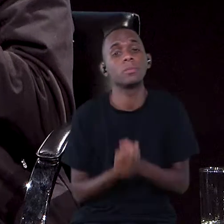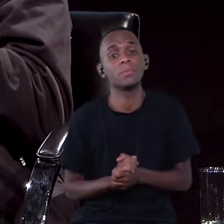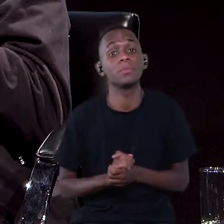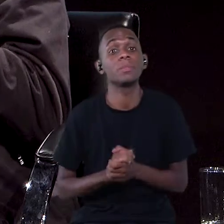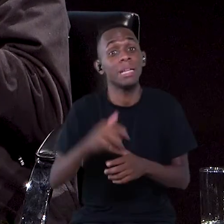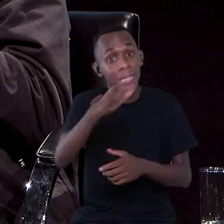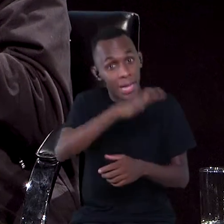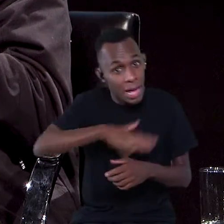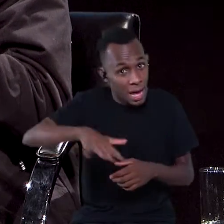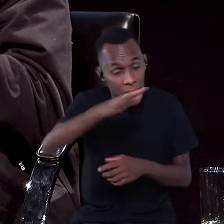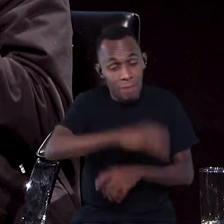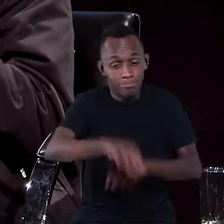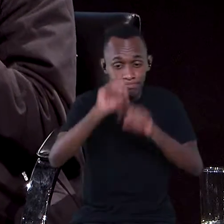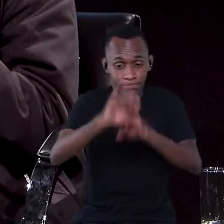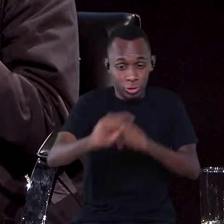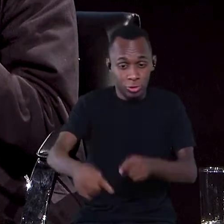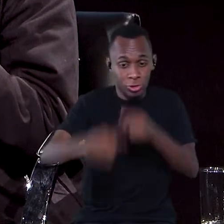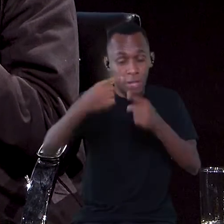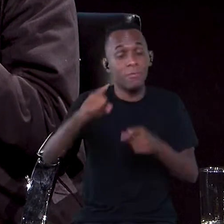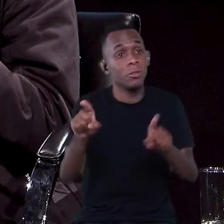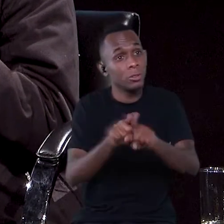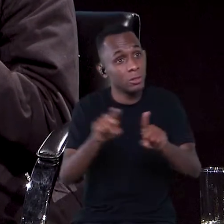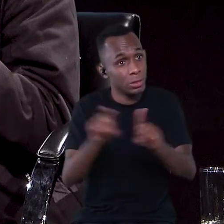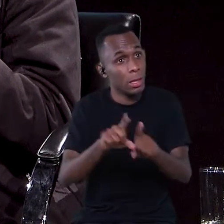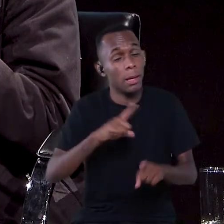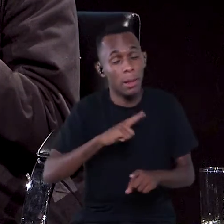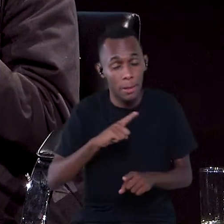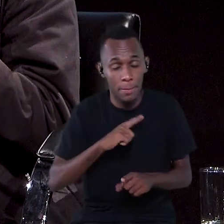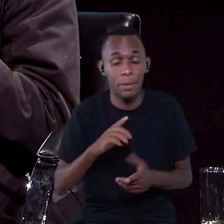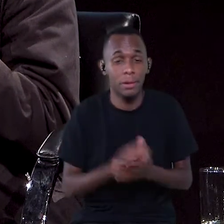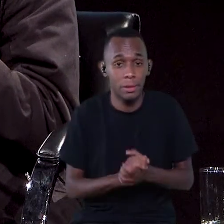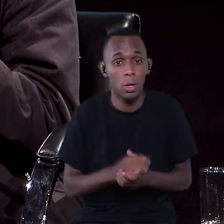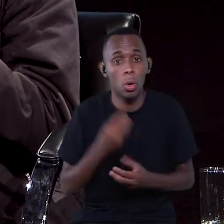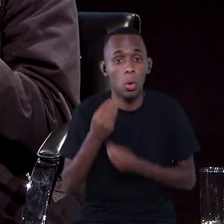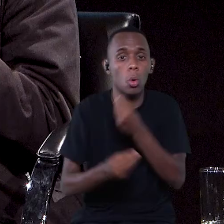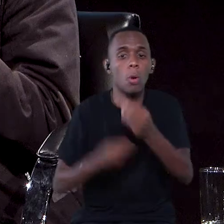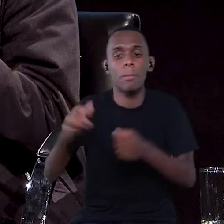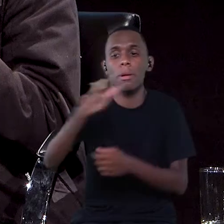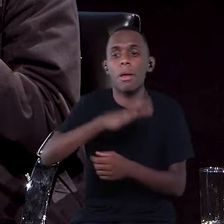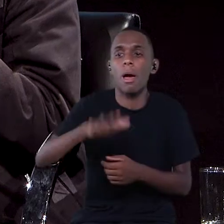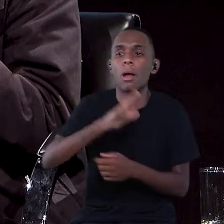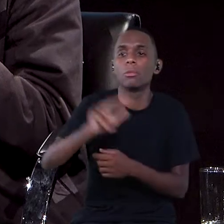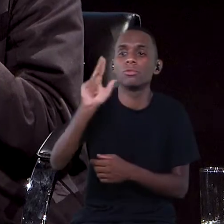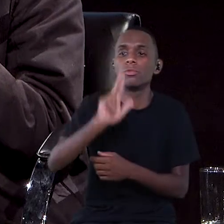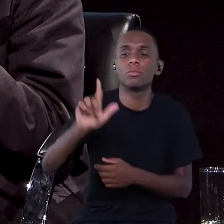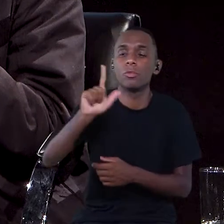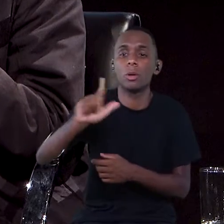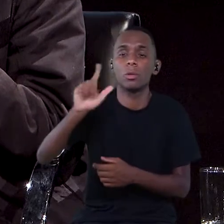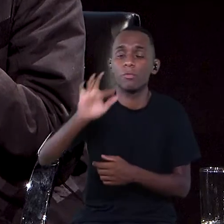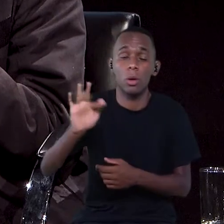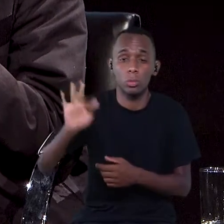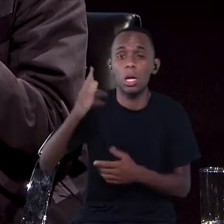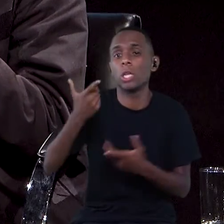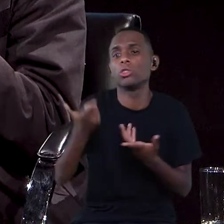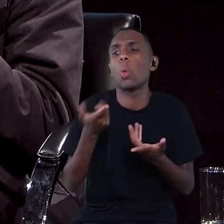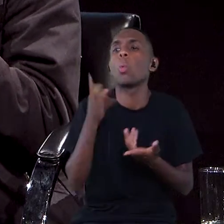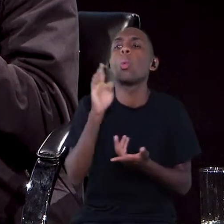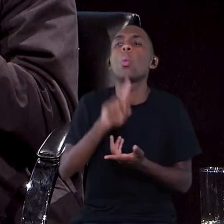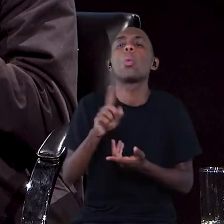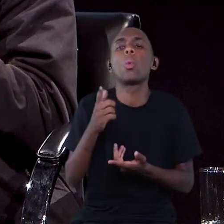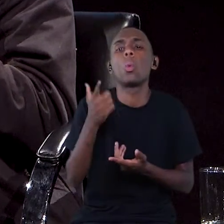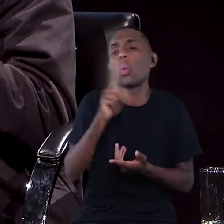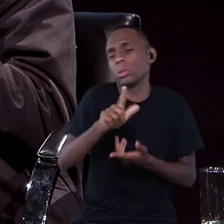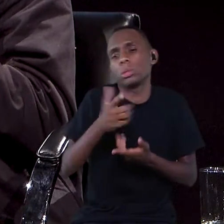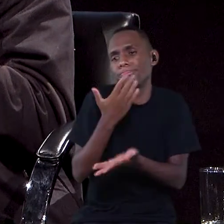ponto de vista educacional. Como é que eu vou conseguir discutir num espaço acadêmico que uma textualidade como aquela